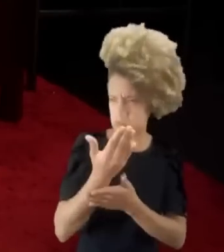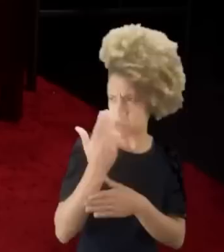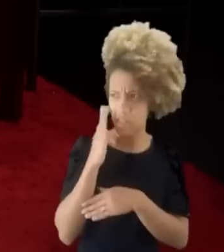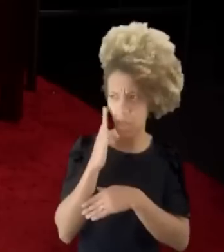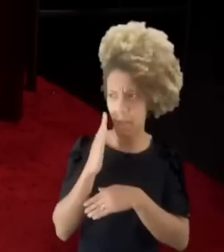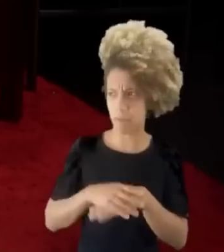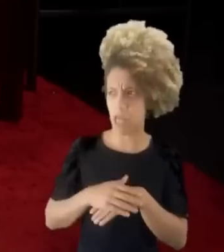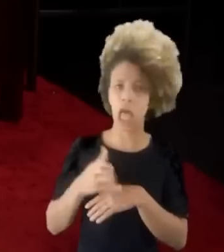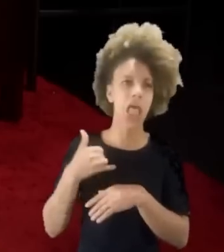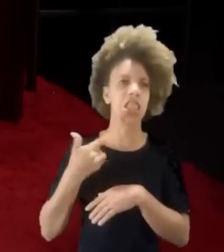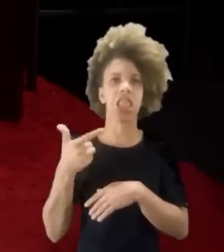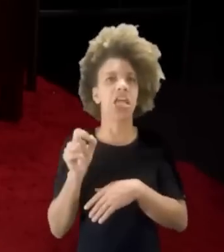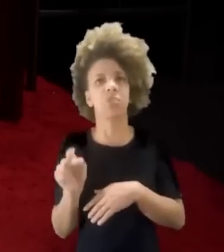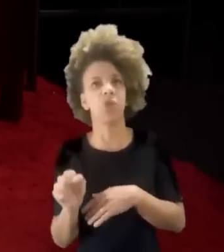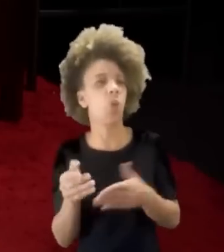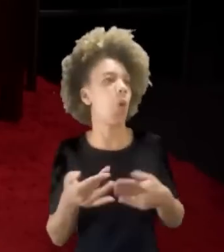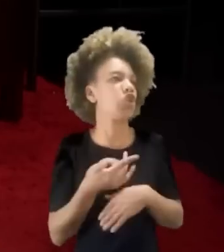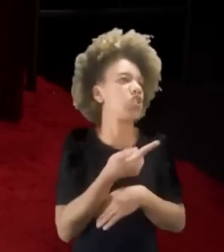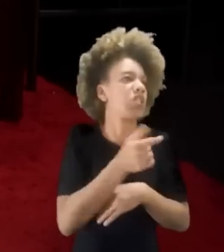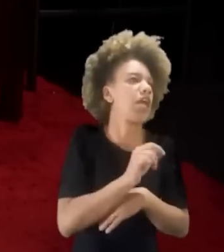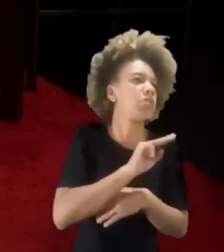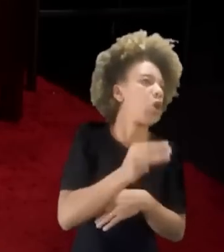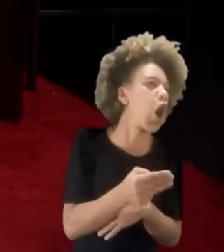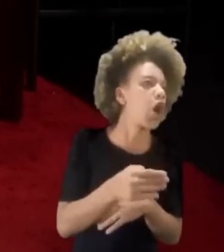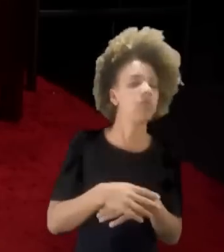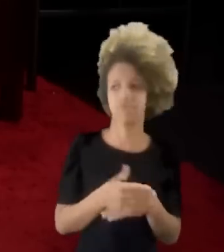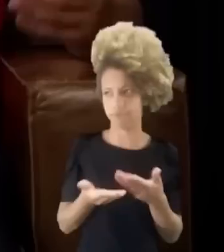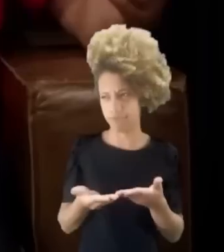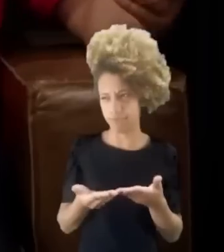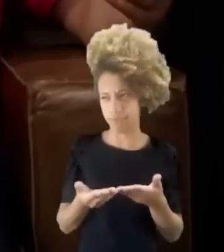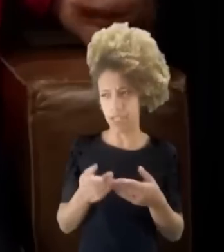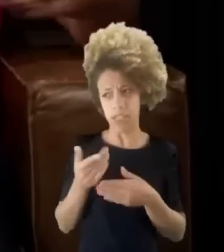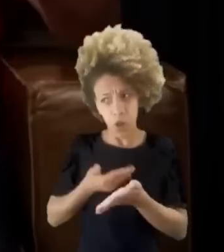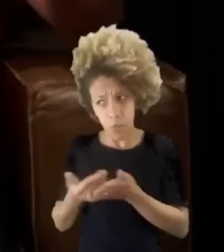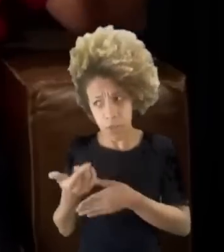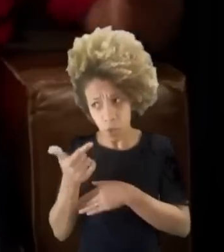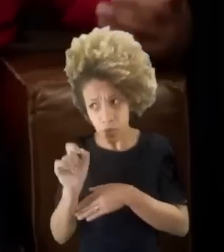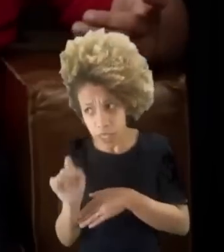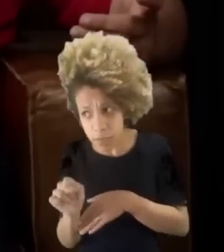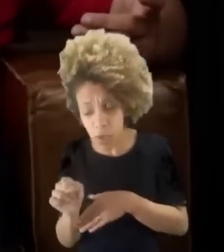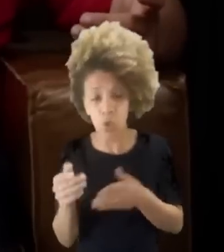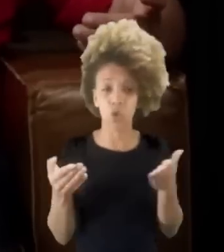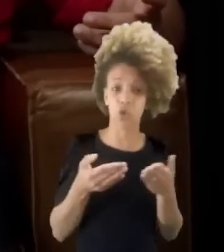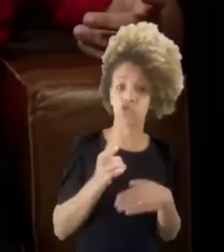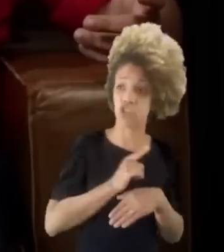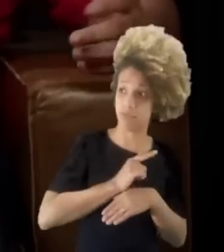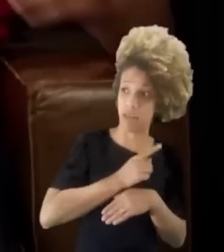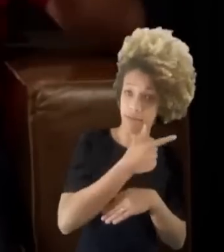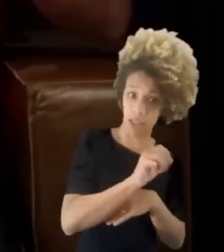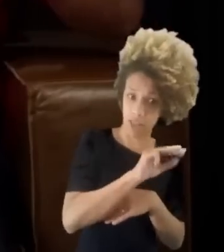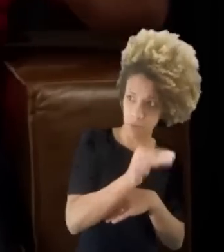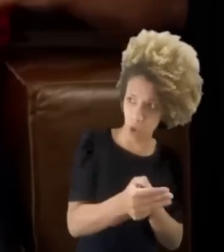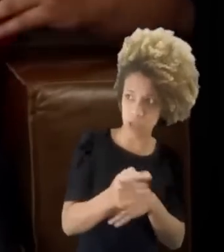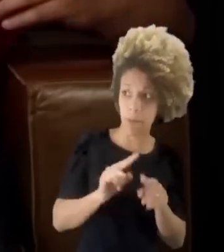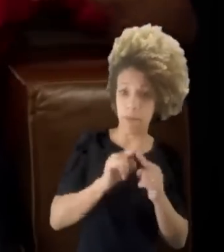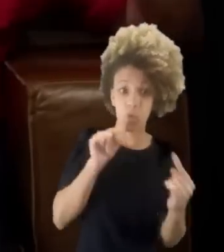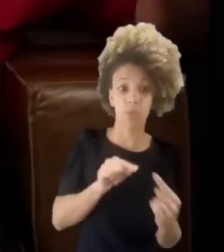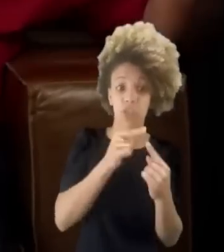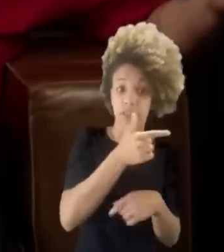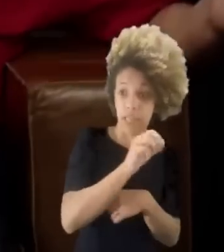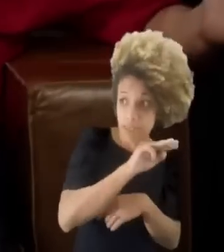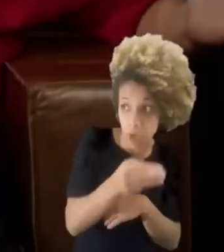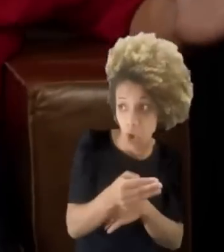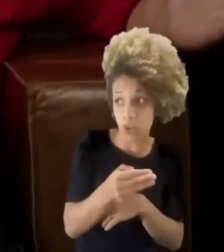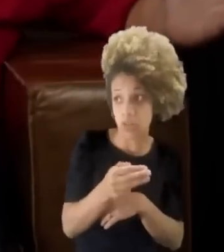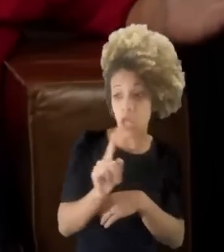eu comecei com 10 mil reais hoje eu tenho 10 milhões entendeu você começou com 10 mil reais e hoje você tem 10 milhões a sua meta é 10 milhões